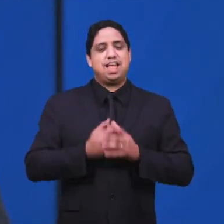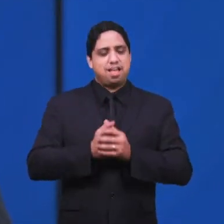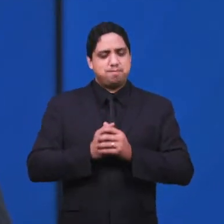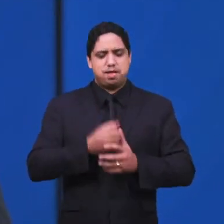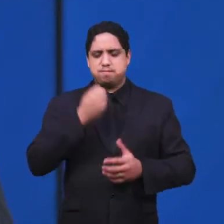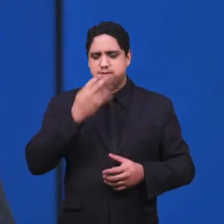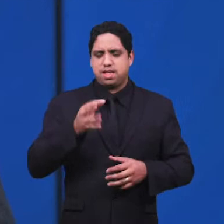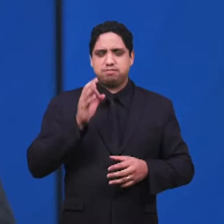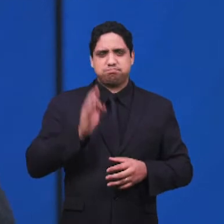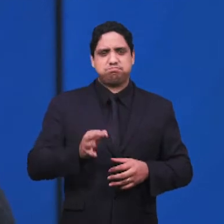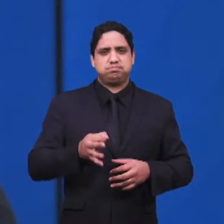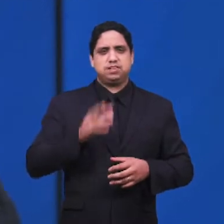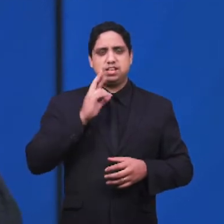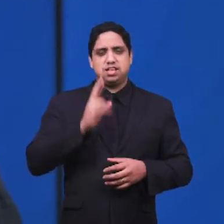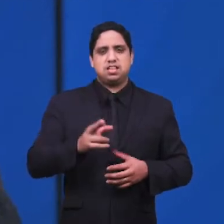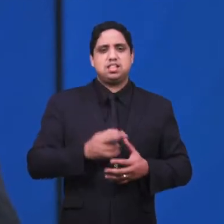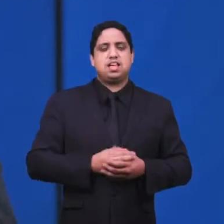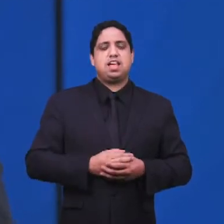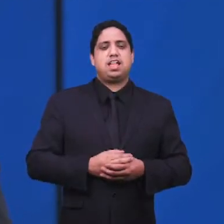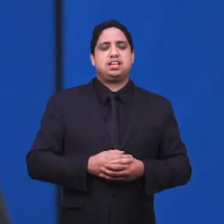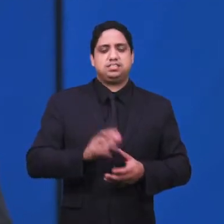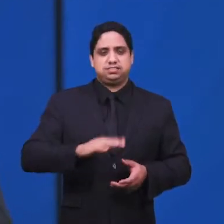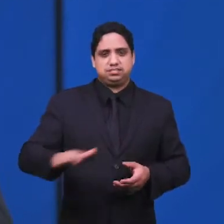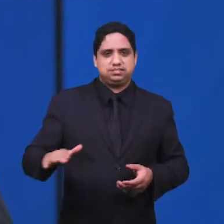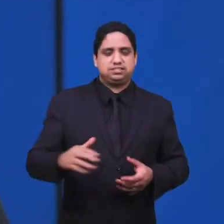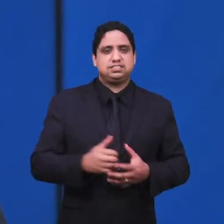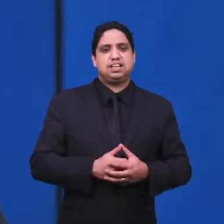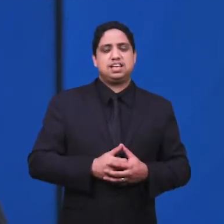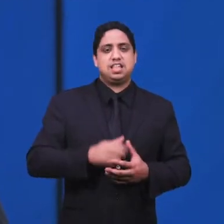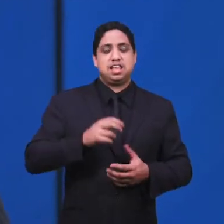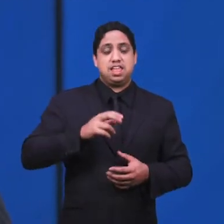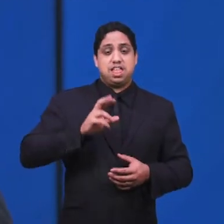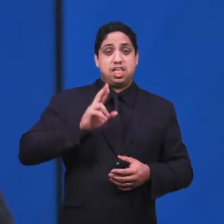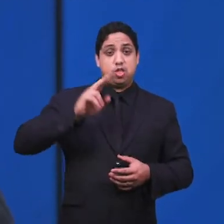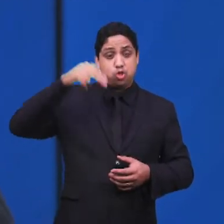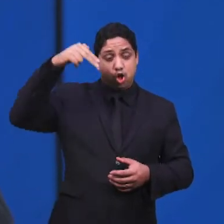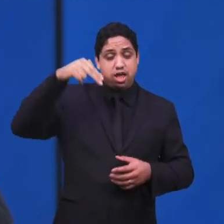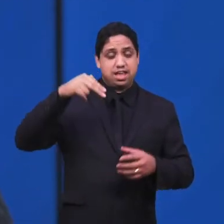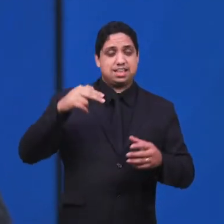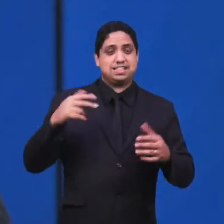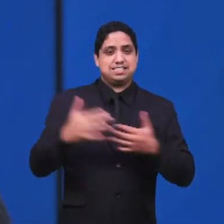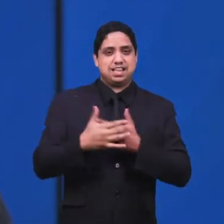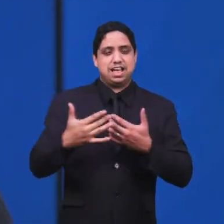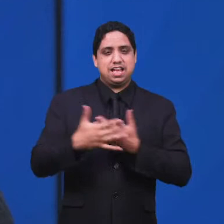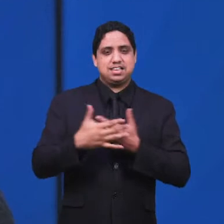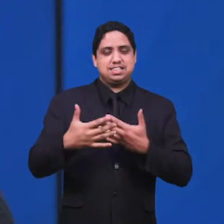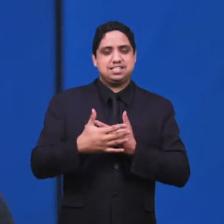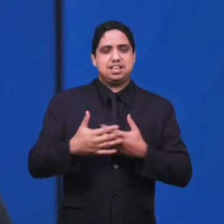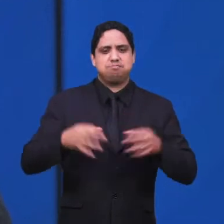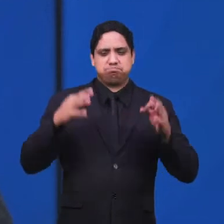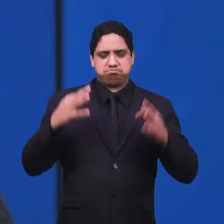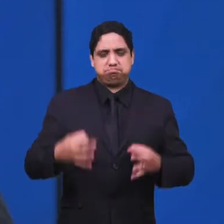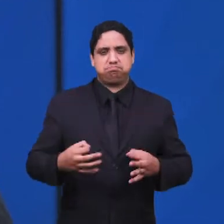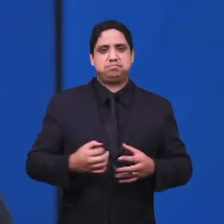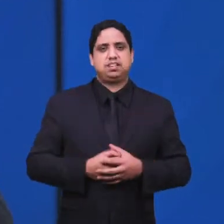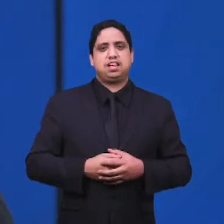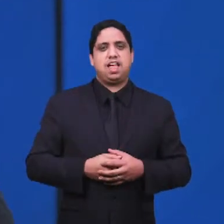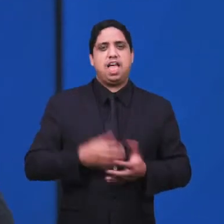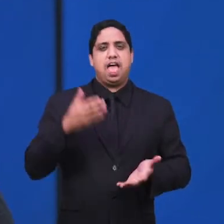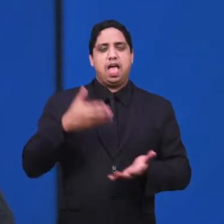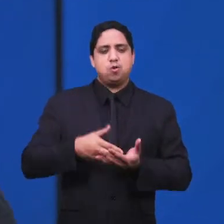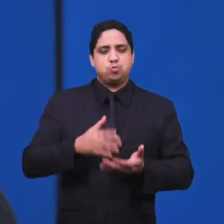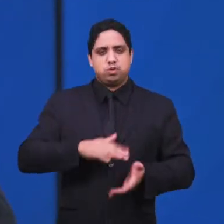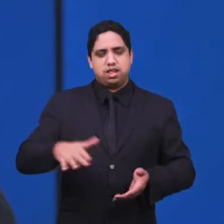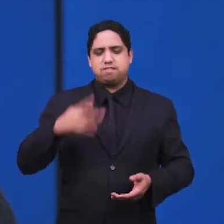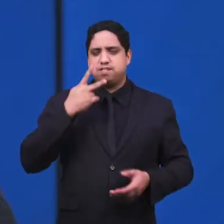crianças, nossas crianças lá do Rio Grande do Norte, da cidade de Mossoró, muito bem colocado ali, né? A última criança ali falando de uma forma